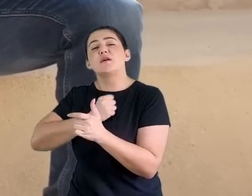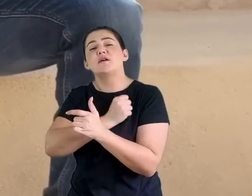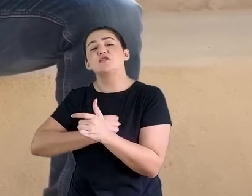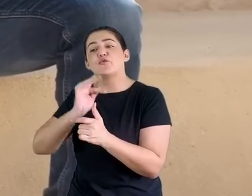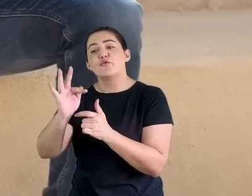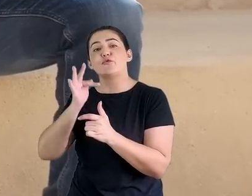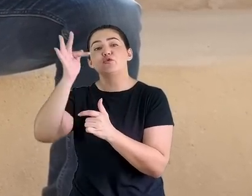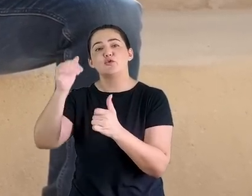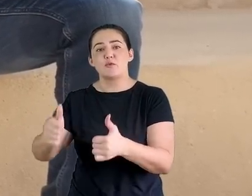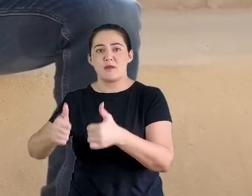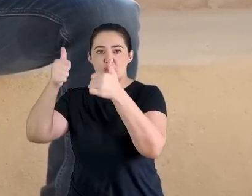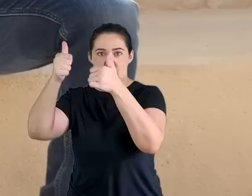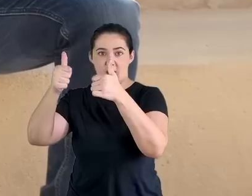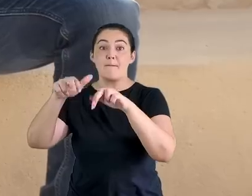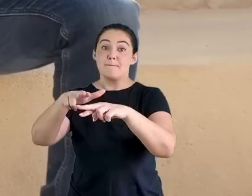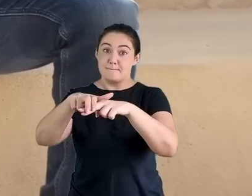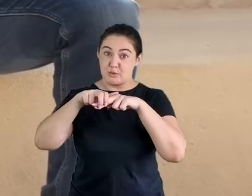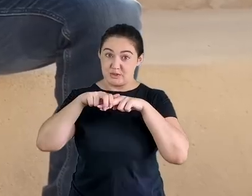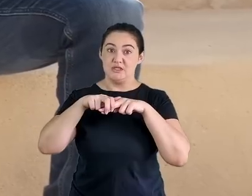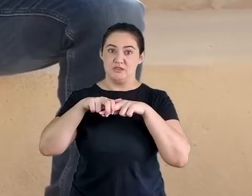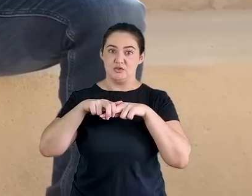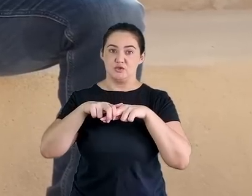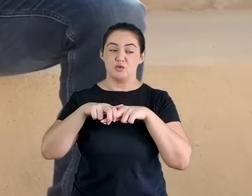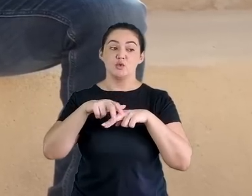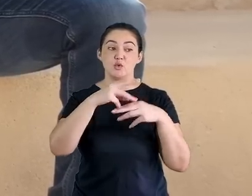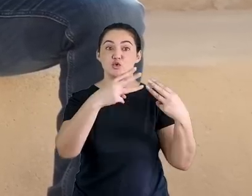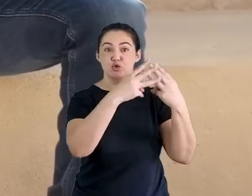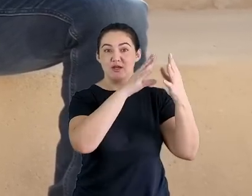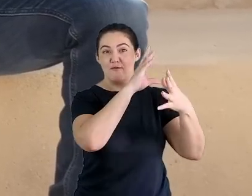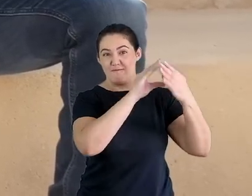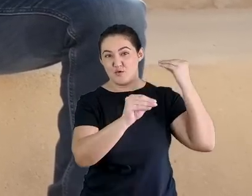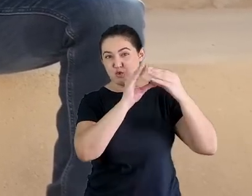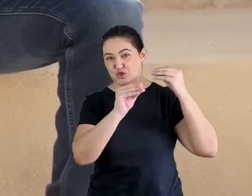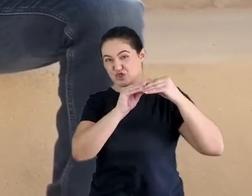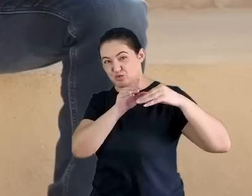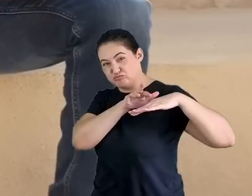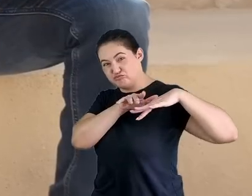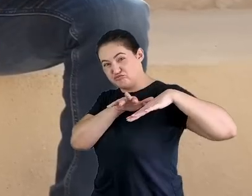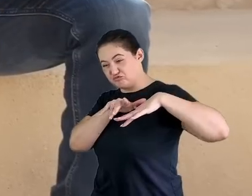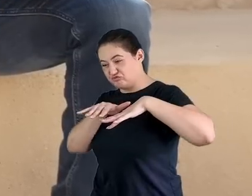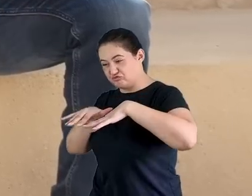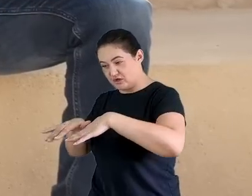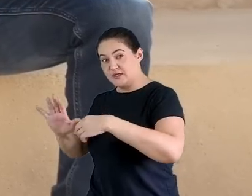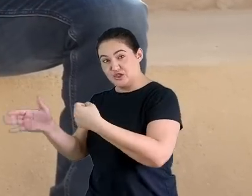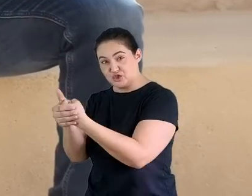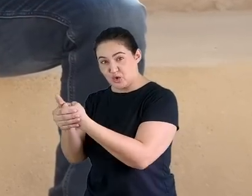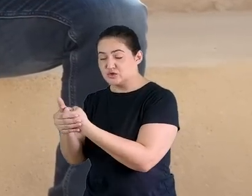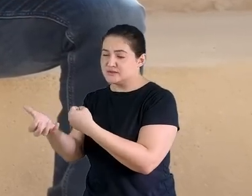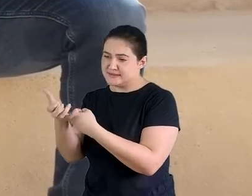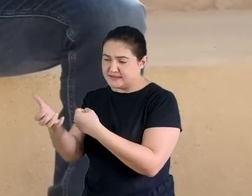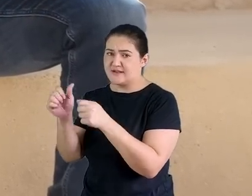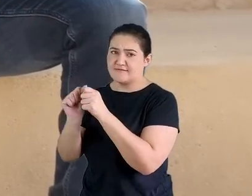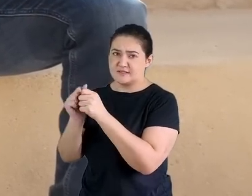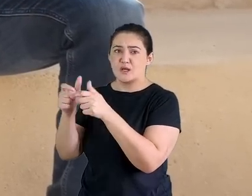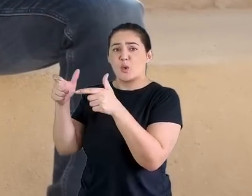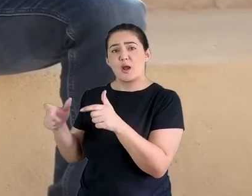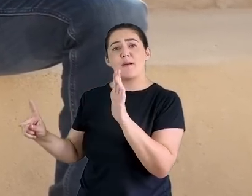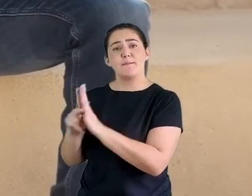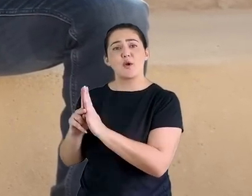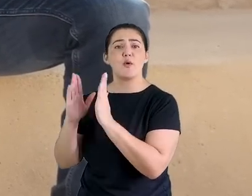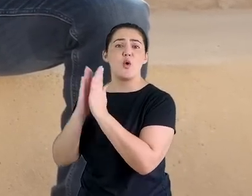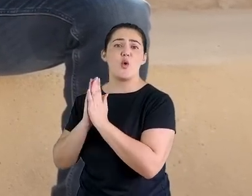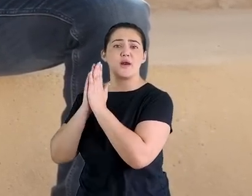seu próprio centro comunitário. E o mais importante, e não apenas para a vida comunitária, mas também para a sua vida religiosa.